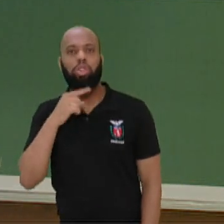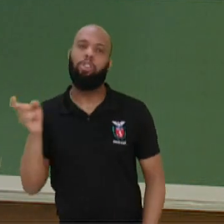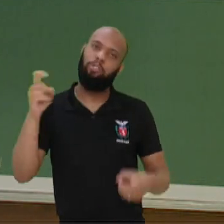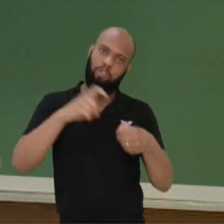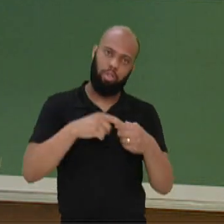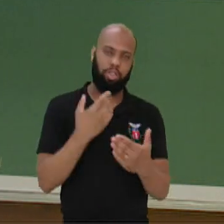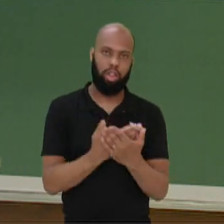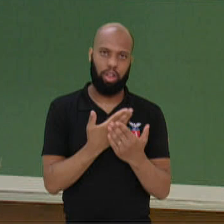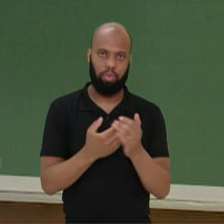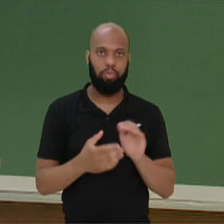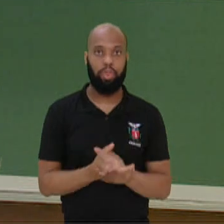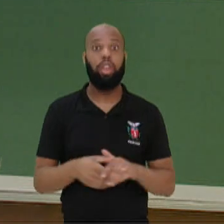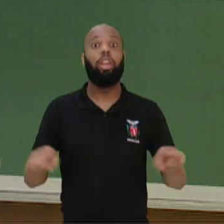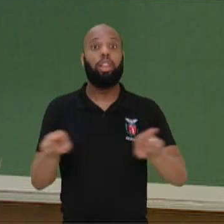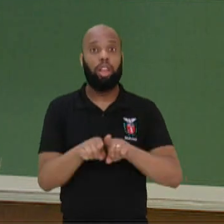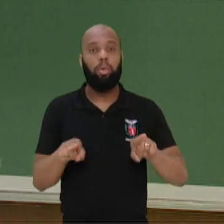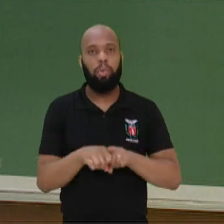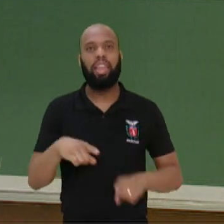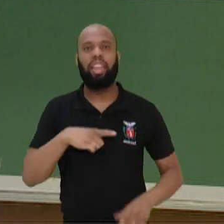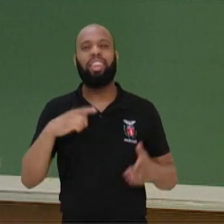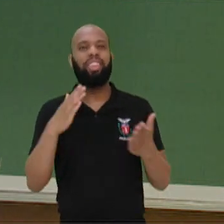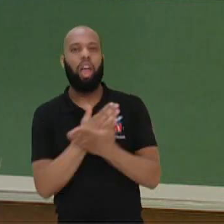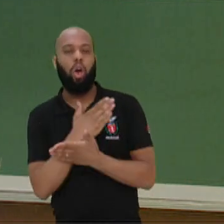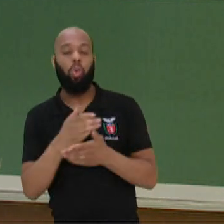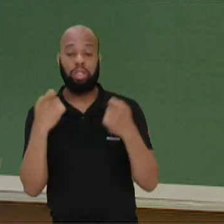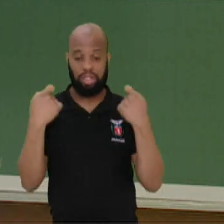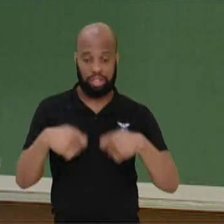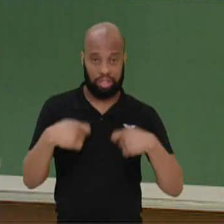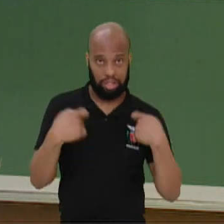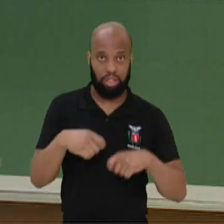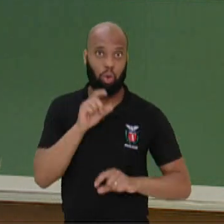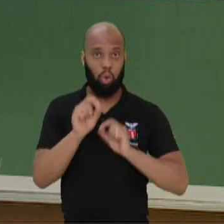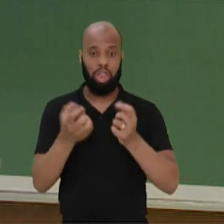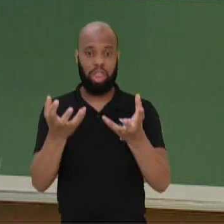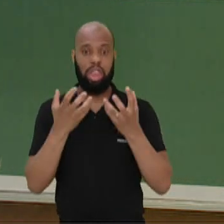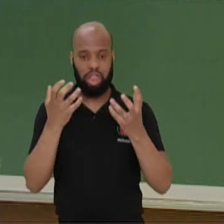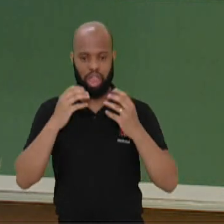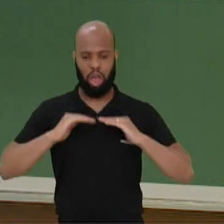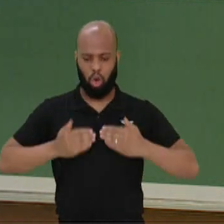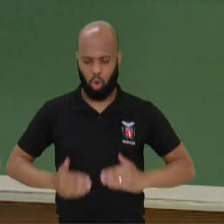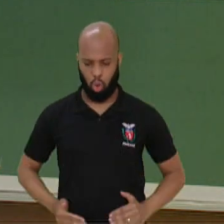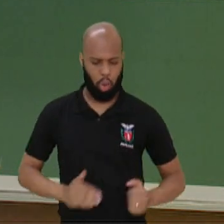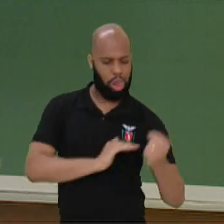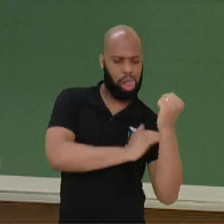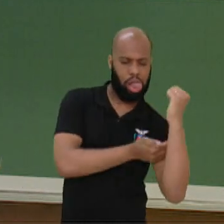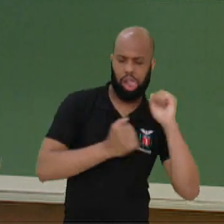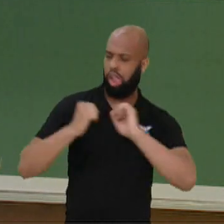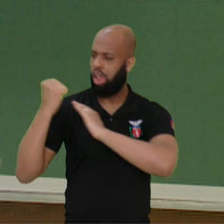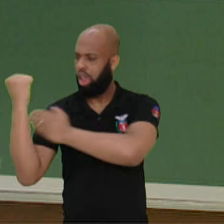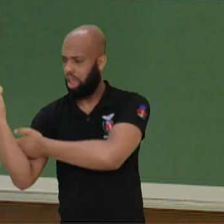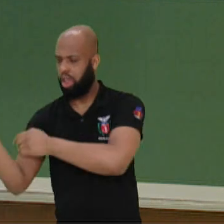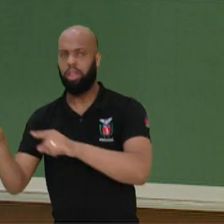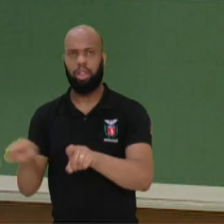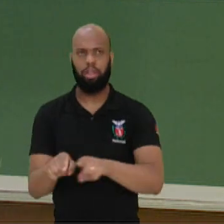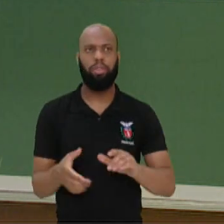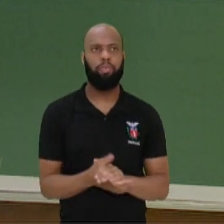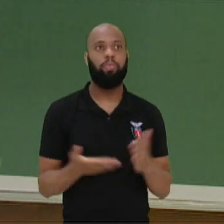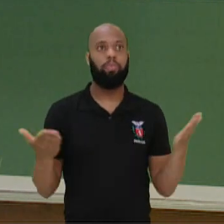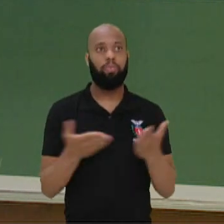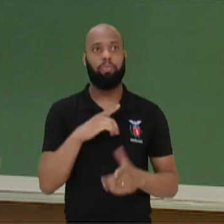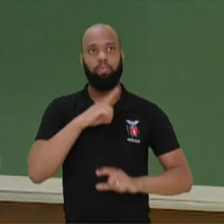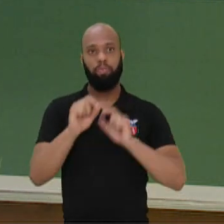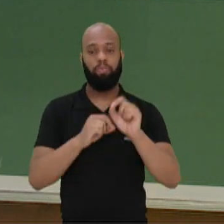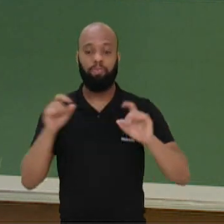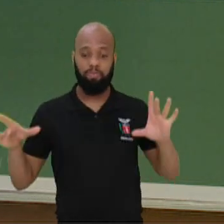essa aula. Bem como exercícios que permitem um aumento de massa muscular ou modelar o corpo. Faremos agora um